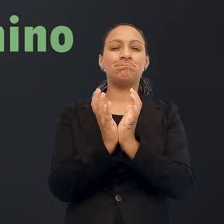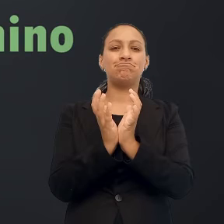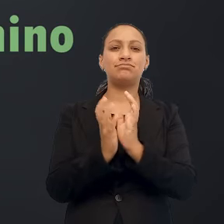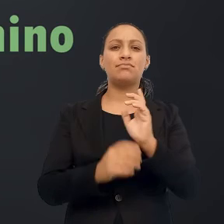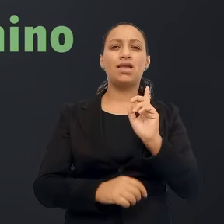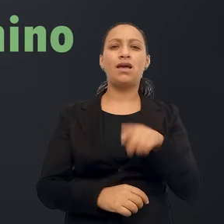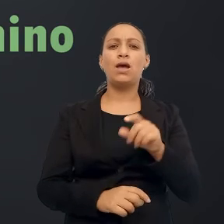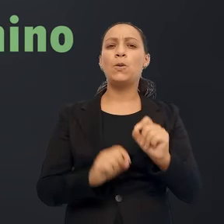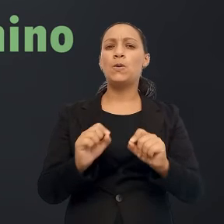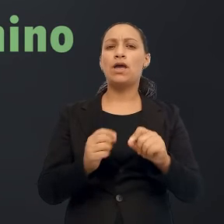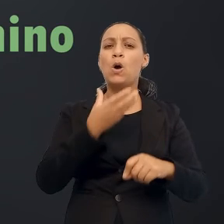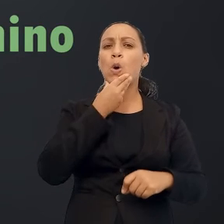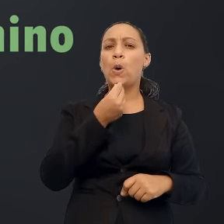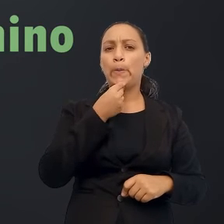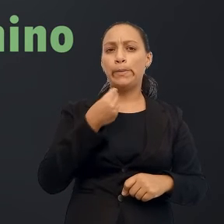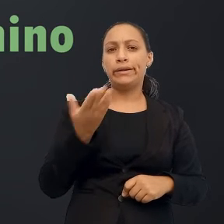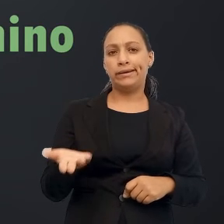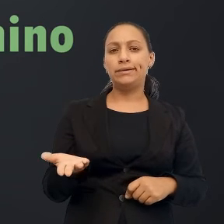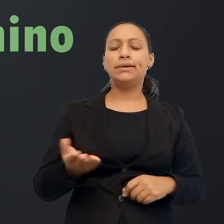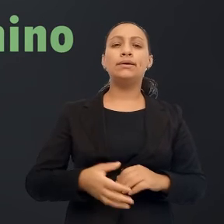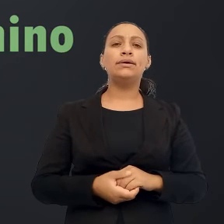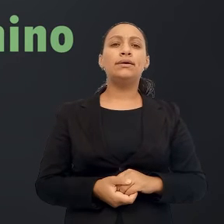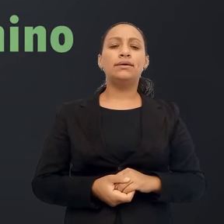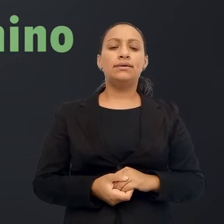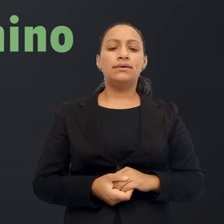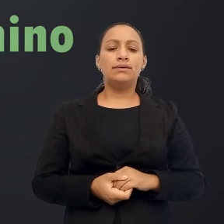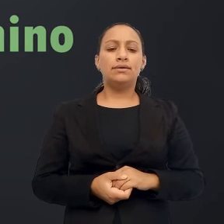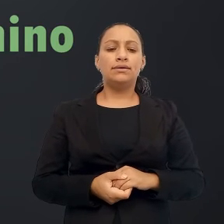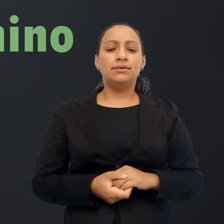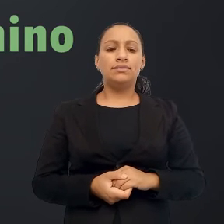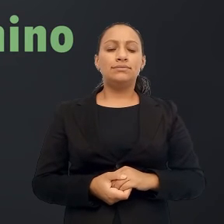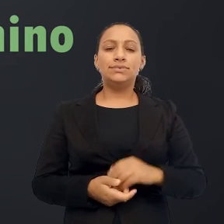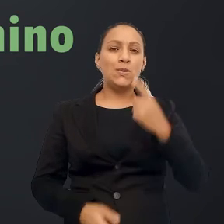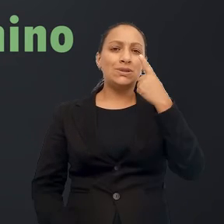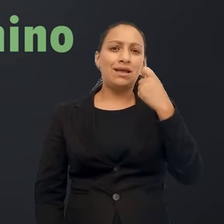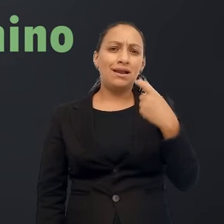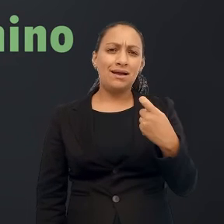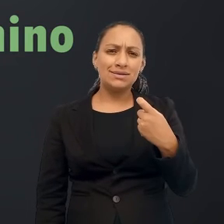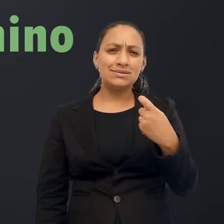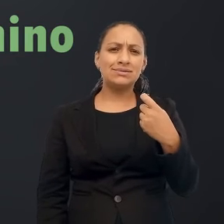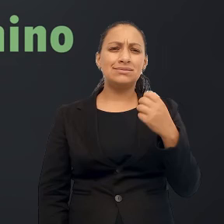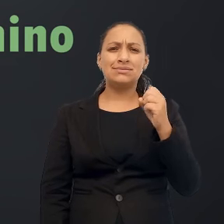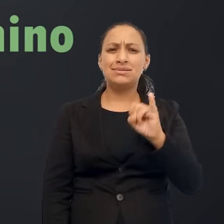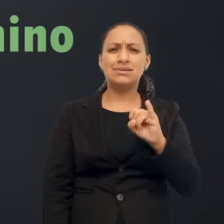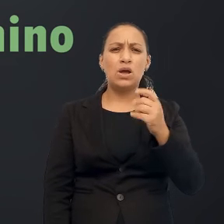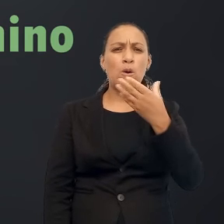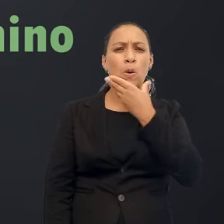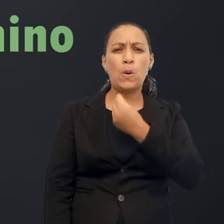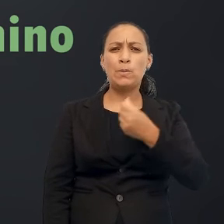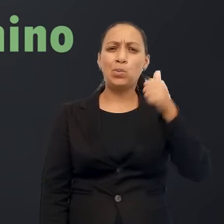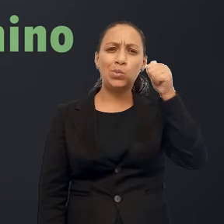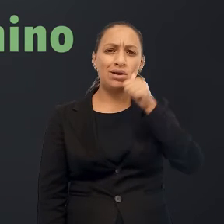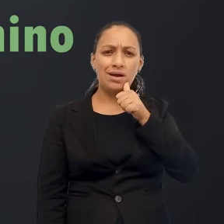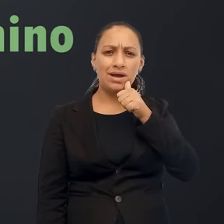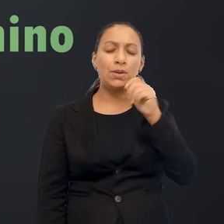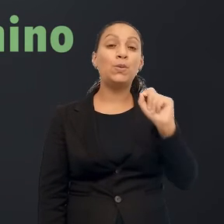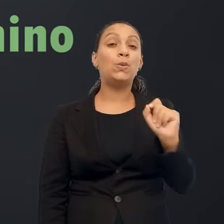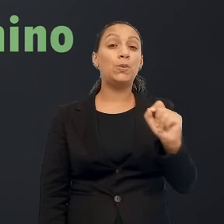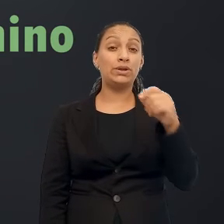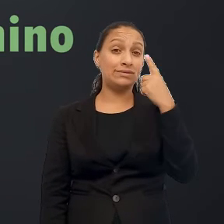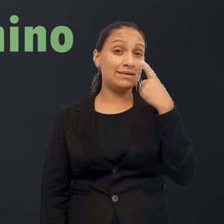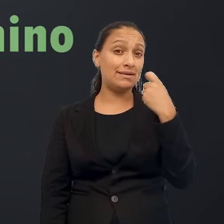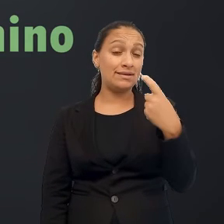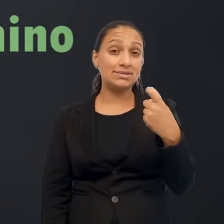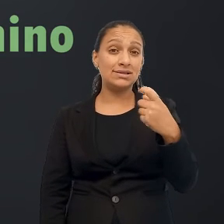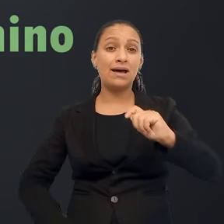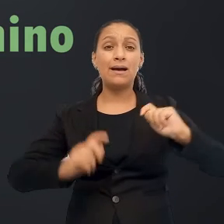que é homem. Não interessa se os candidatos são homens ou mulheres. O que interessa é